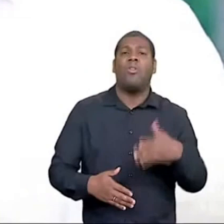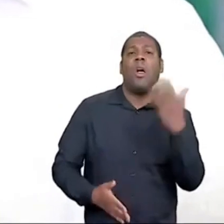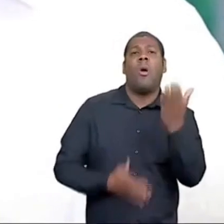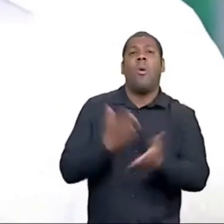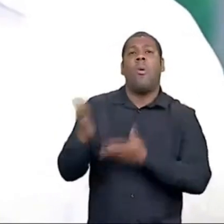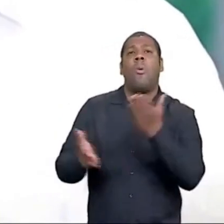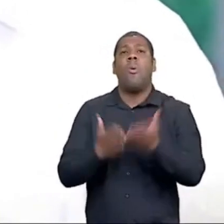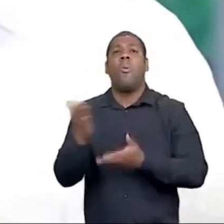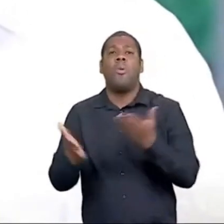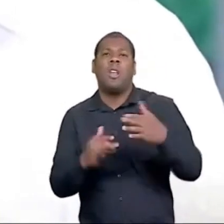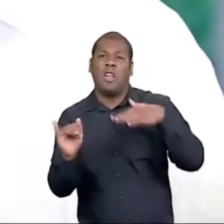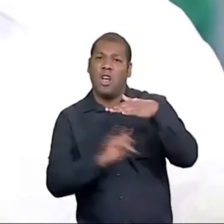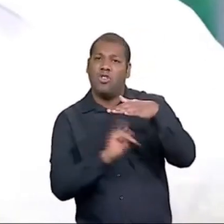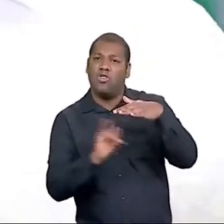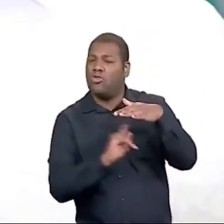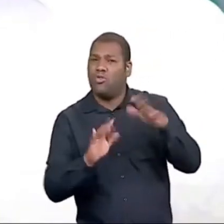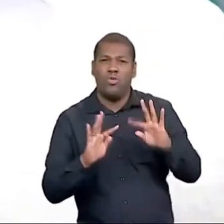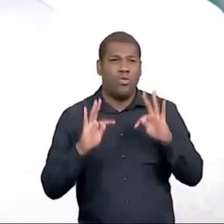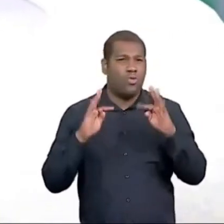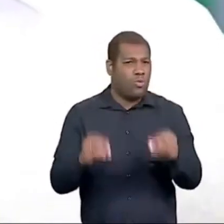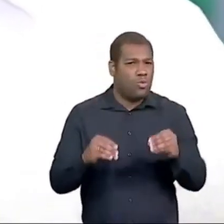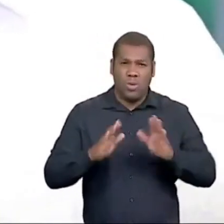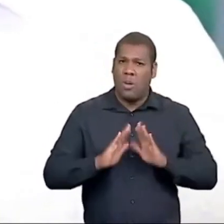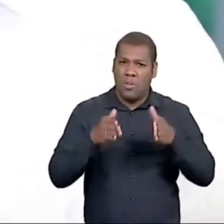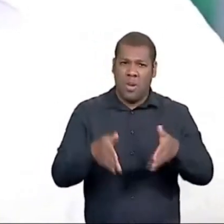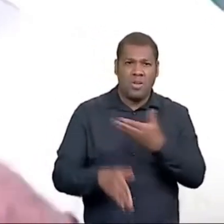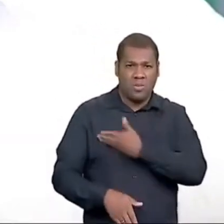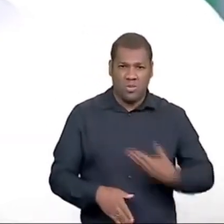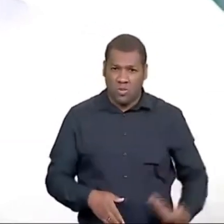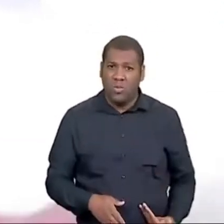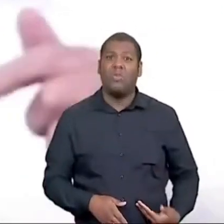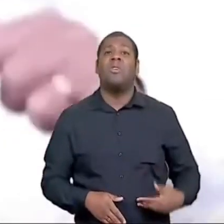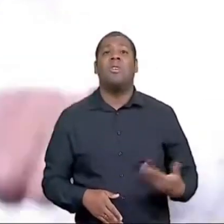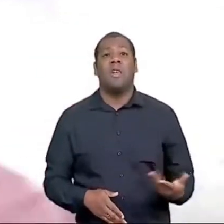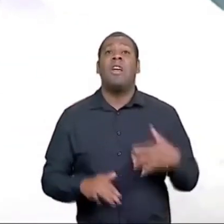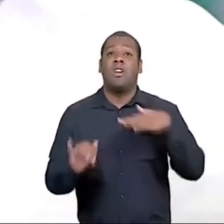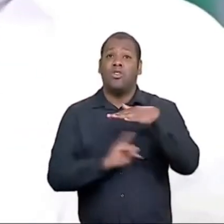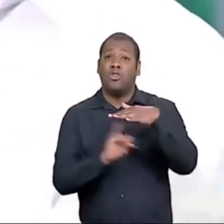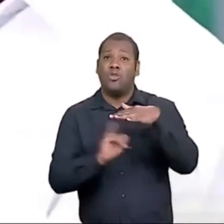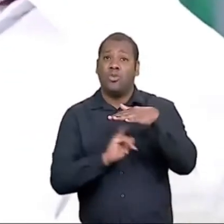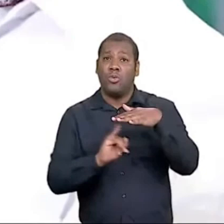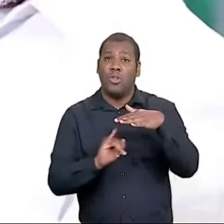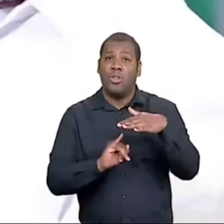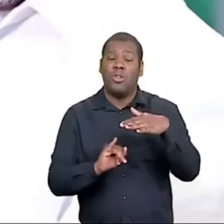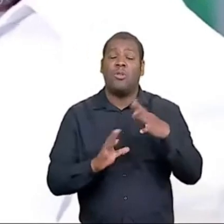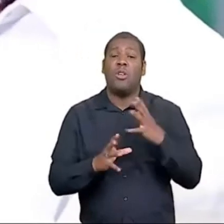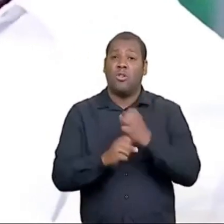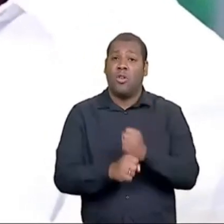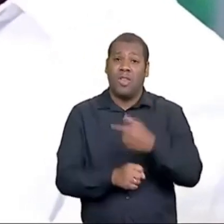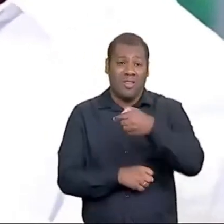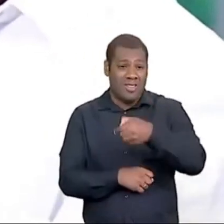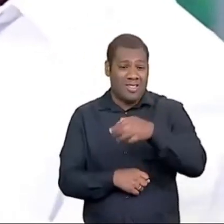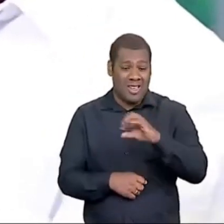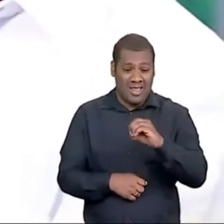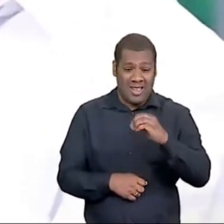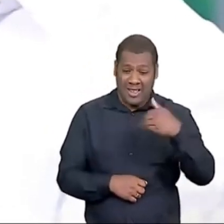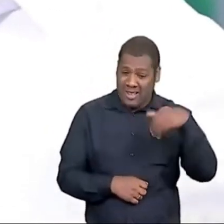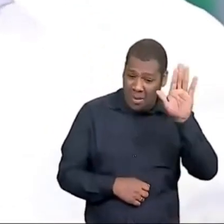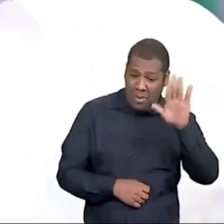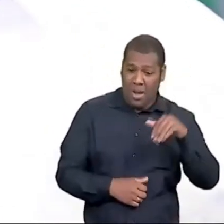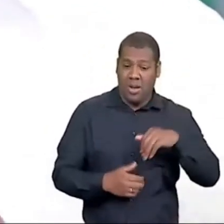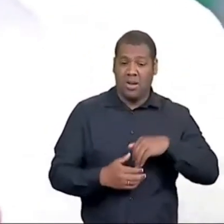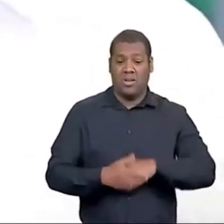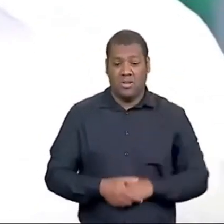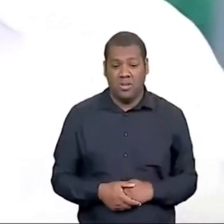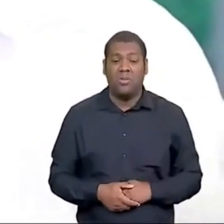governo. São mais de 70 entidades que participam, organizaram parte da participação aqui nesse encontro amazônico,